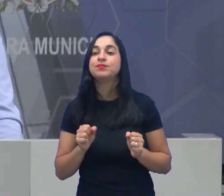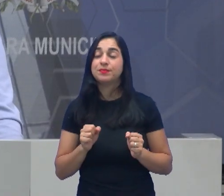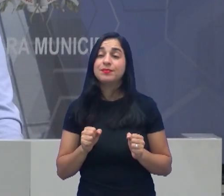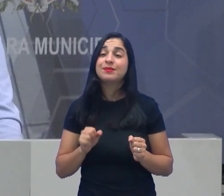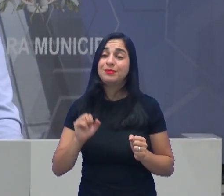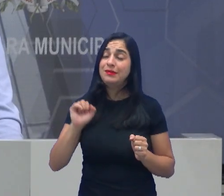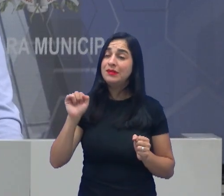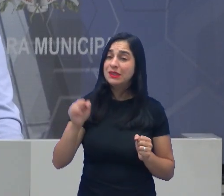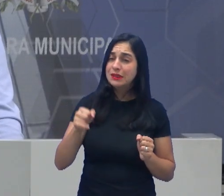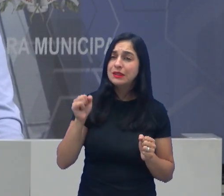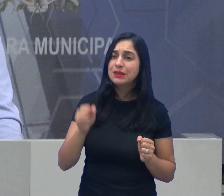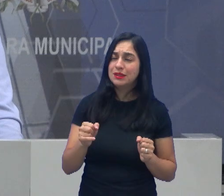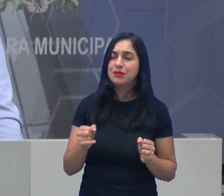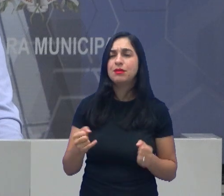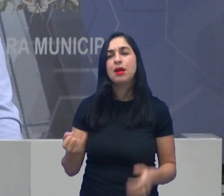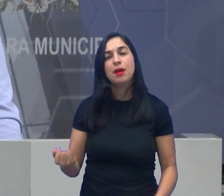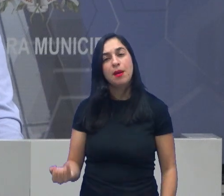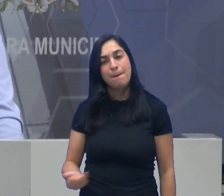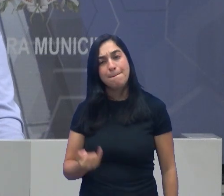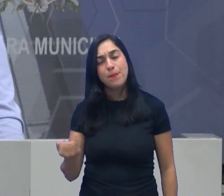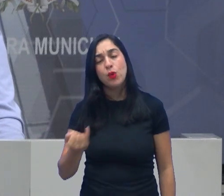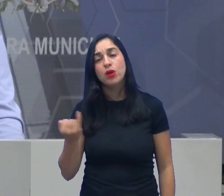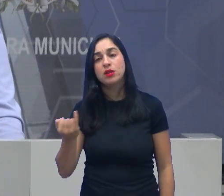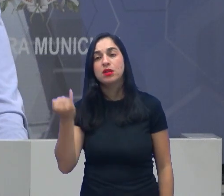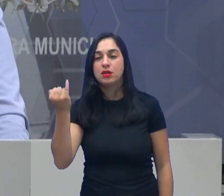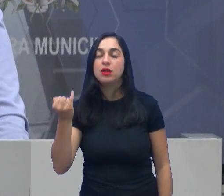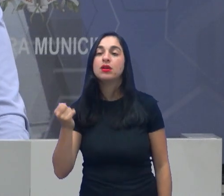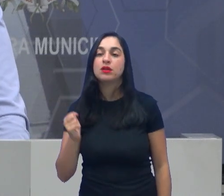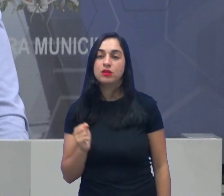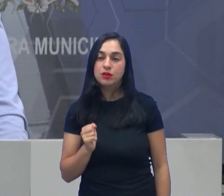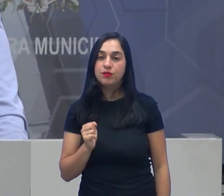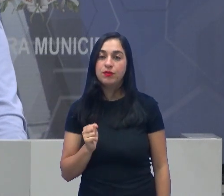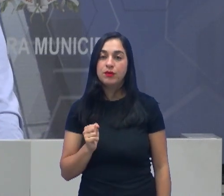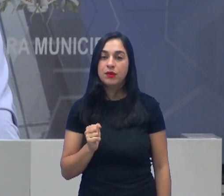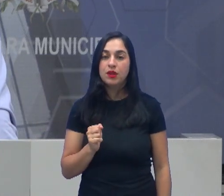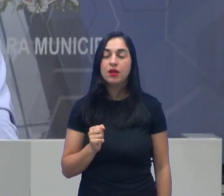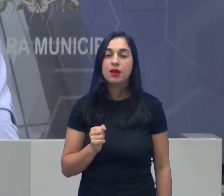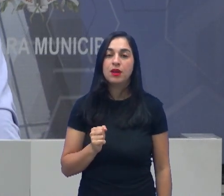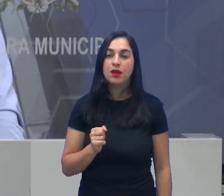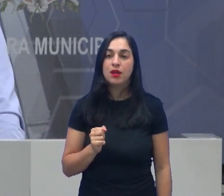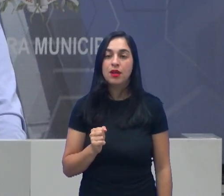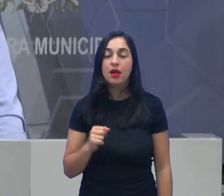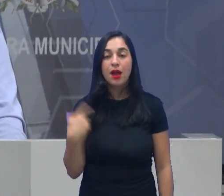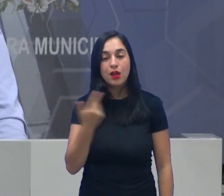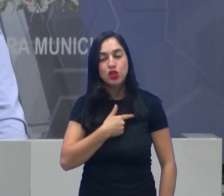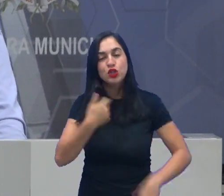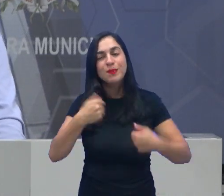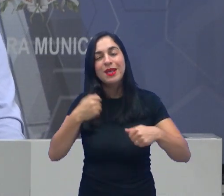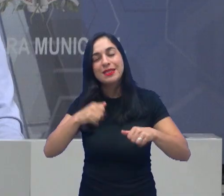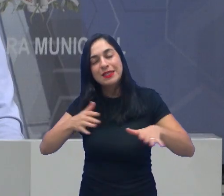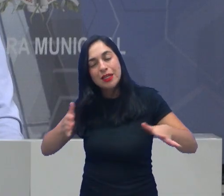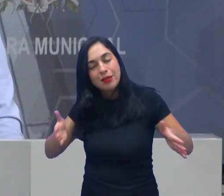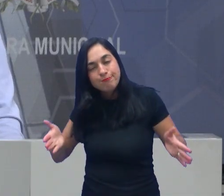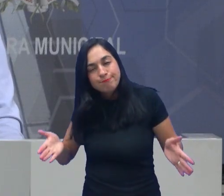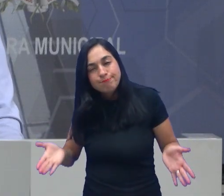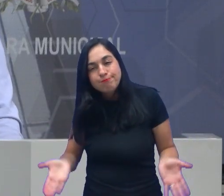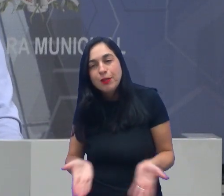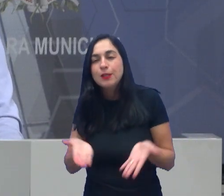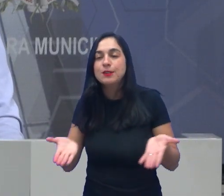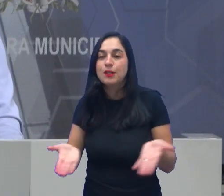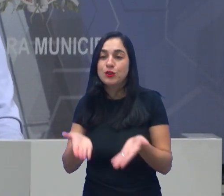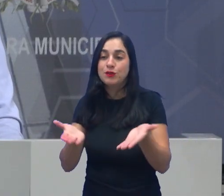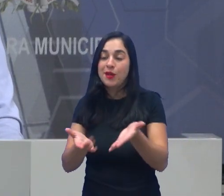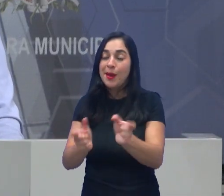é importante que a gente possa fomentar e incentivar os líderes